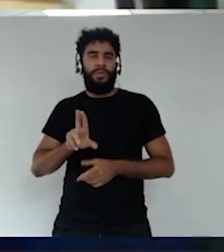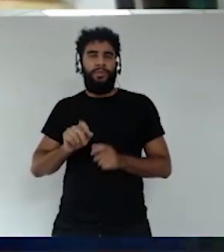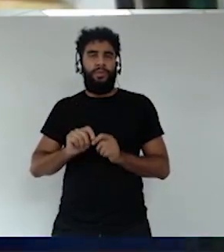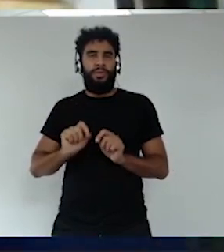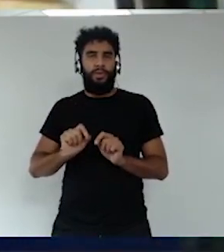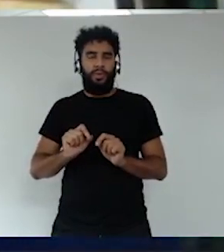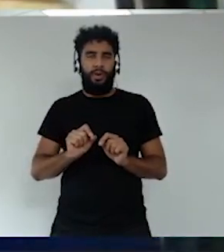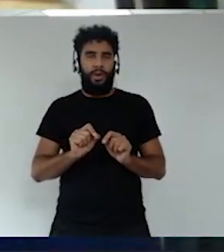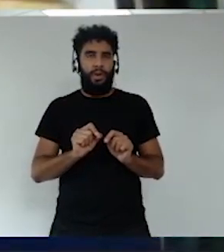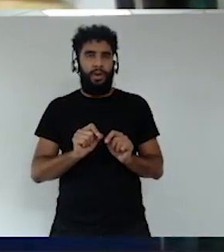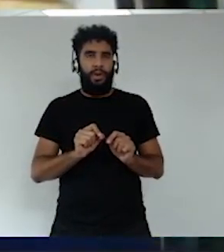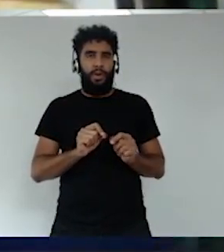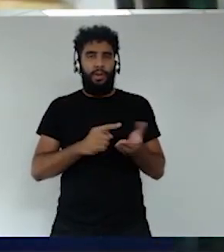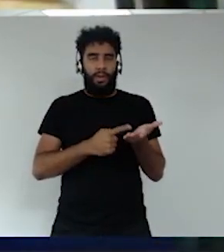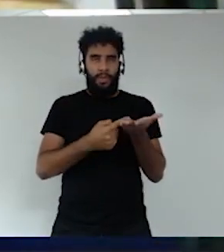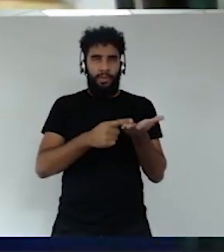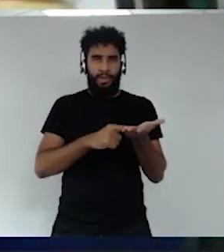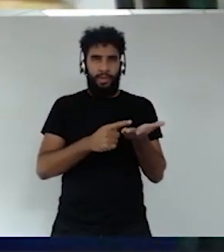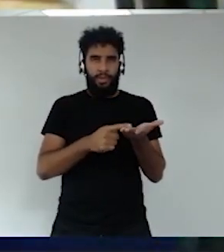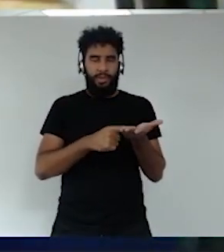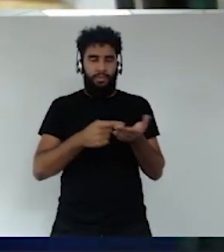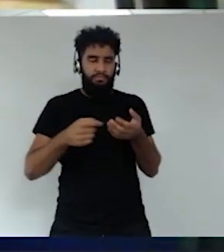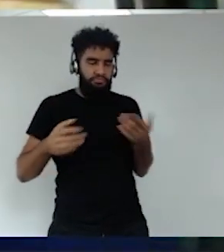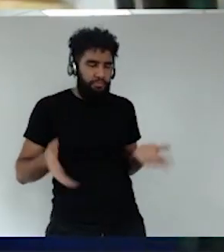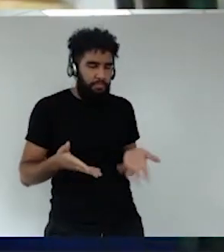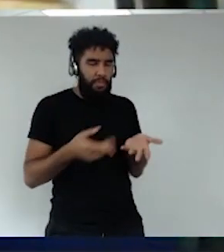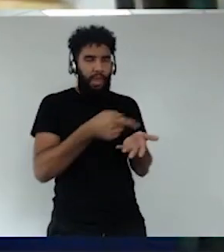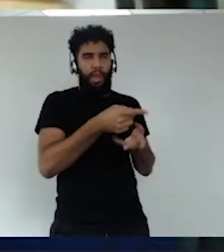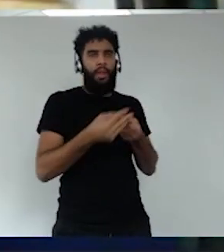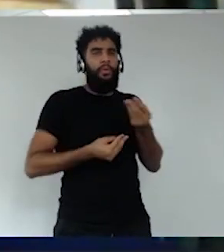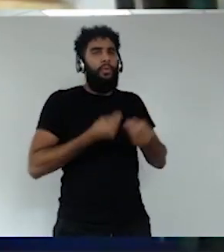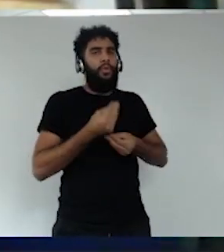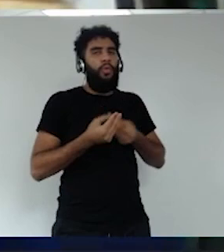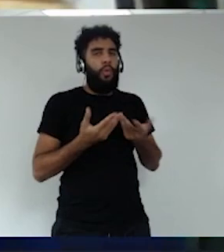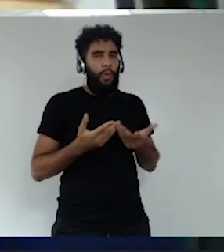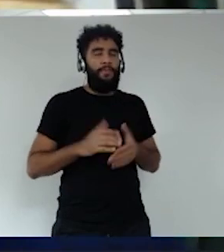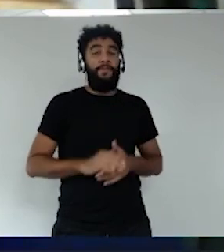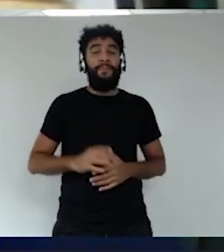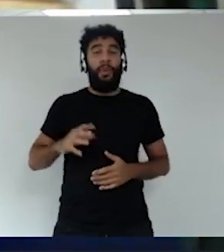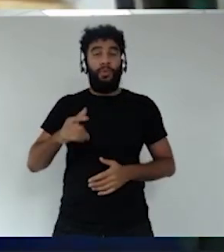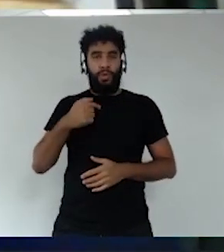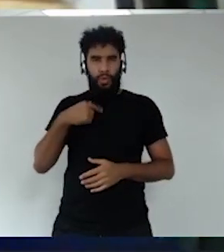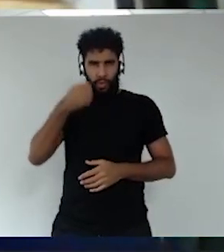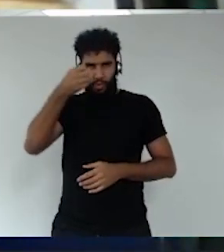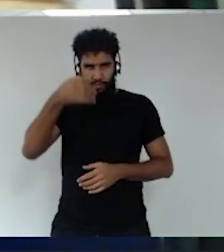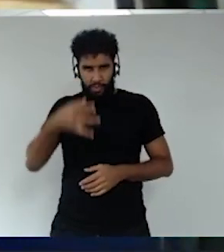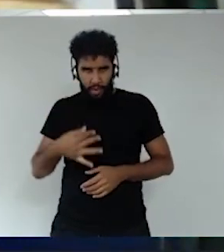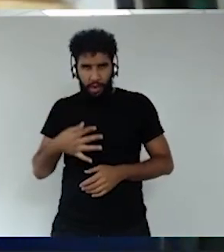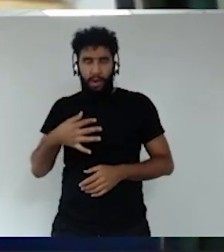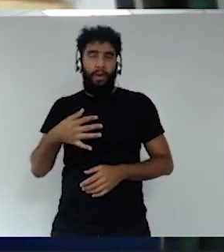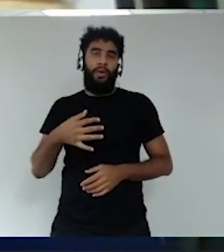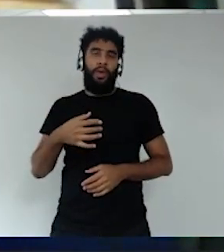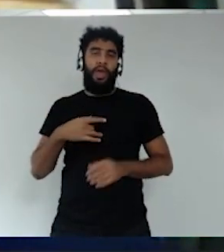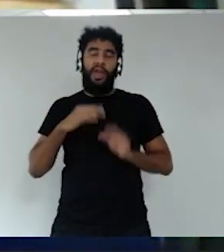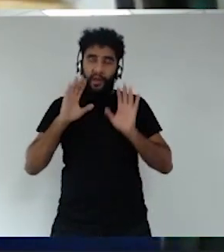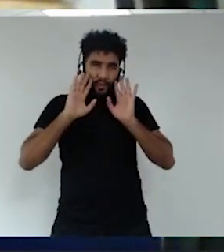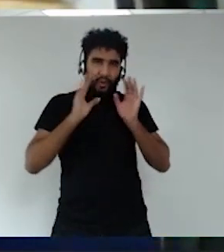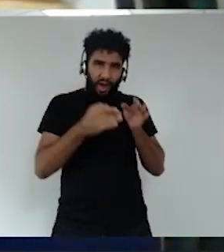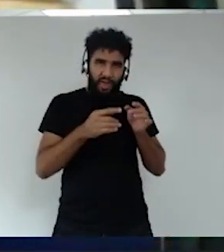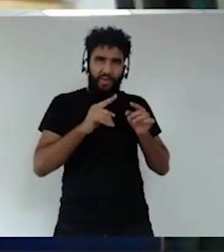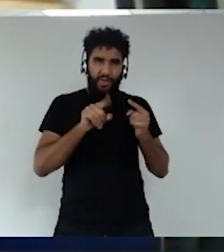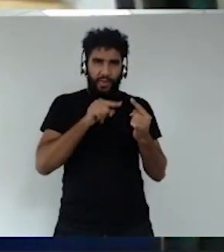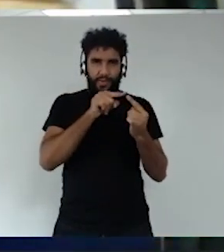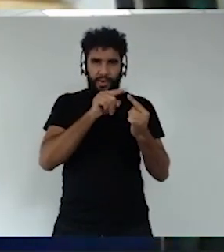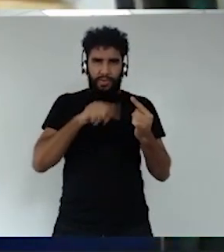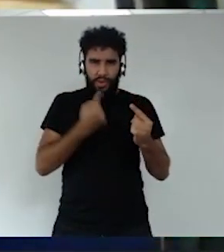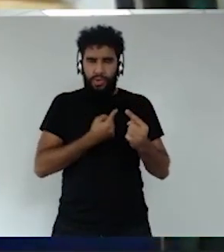o desenvolvimento da mediação privada. Tudo que eu estou falando é focado no objetivo nosso aqui. Como